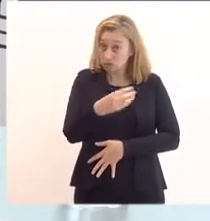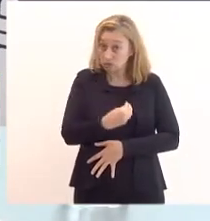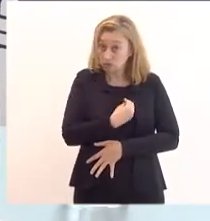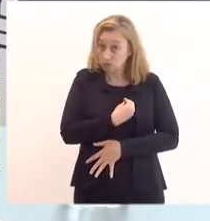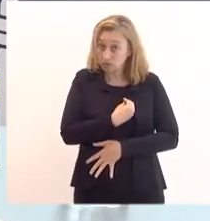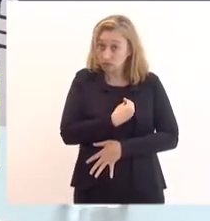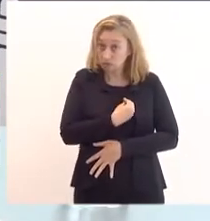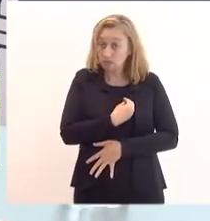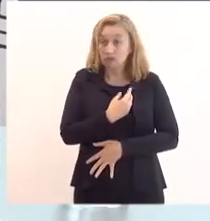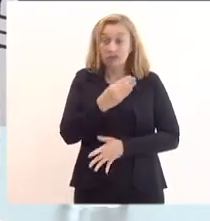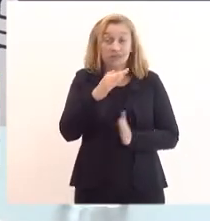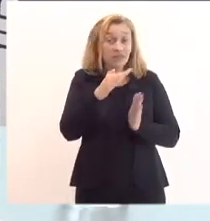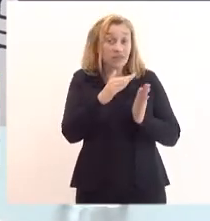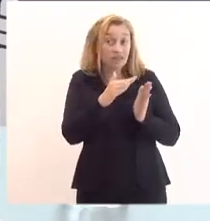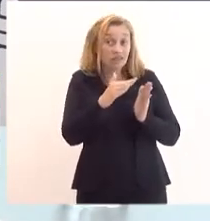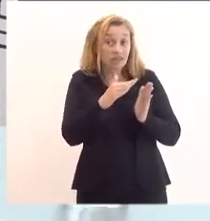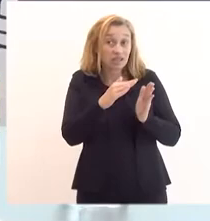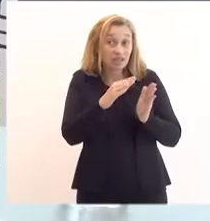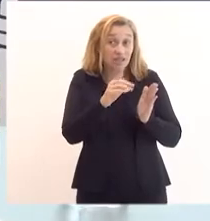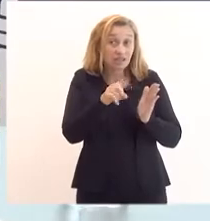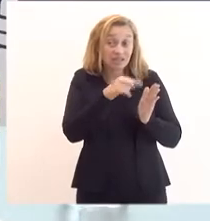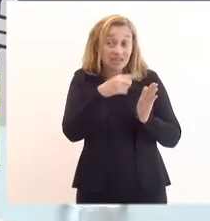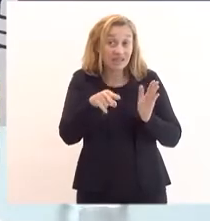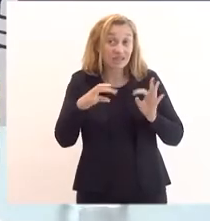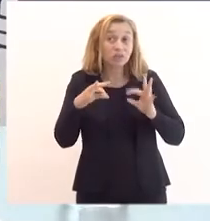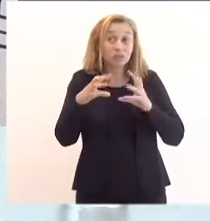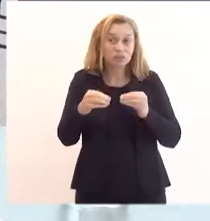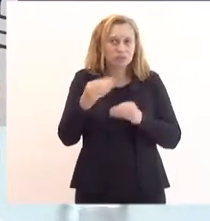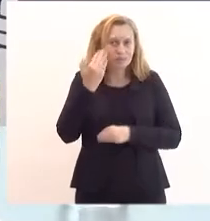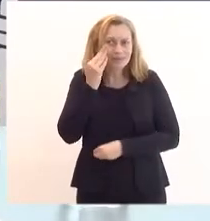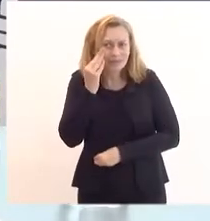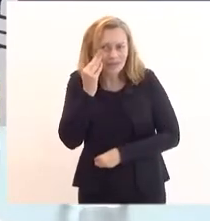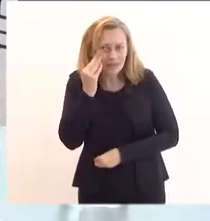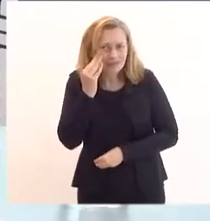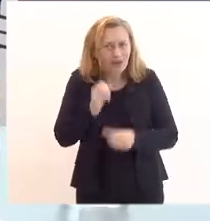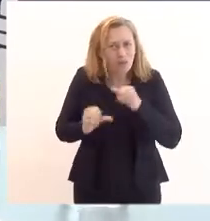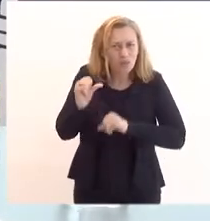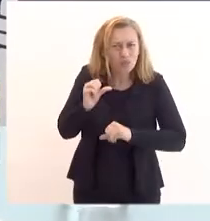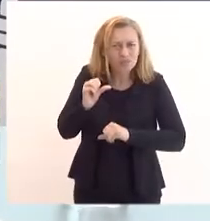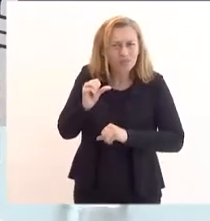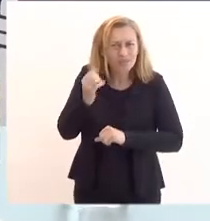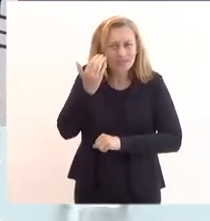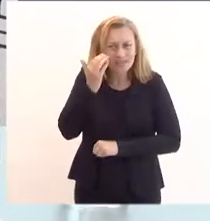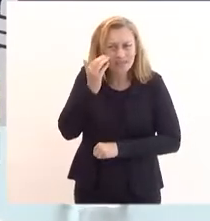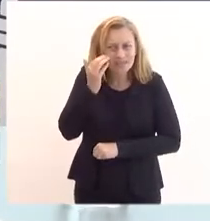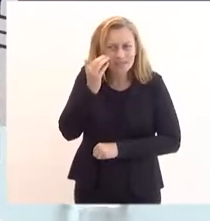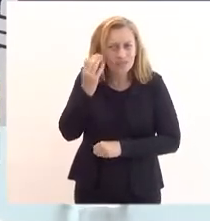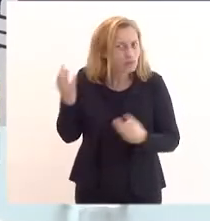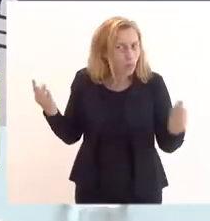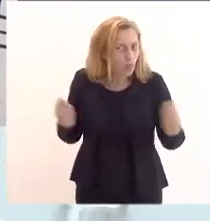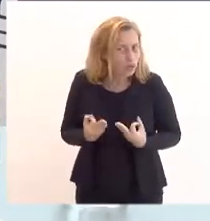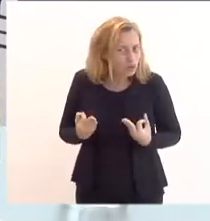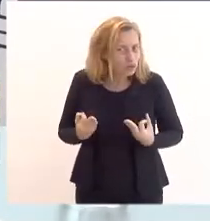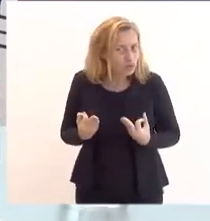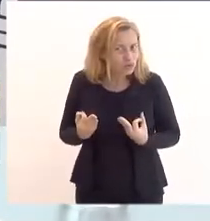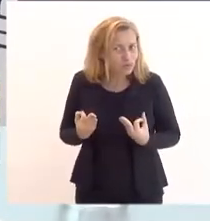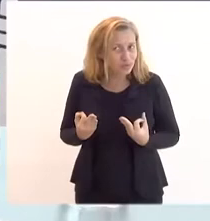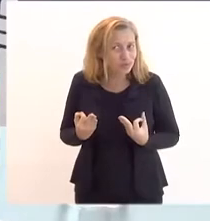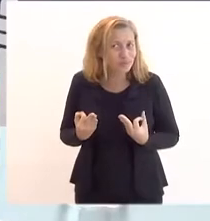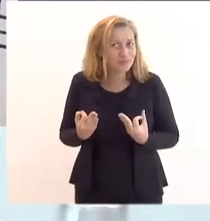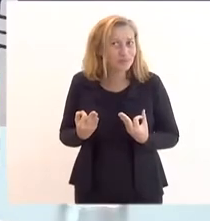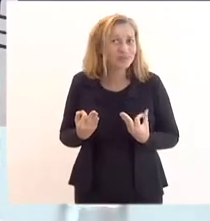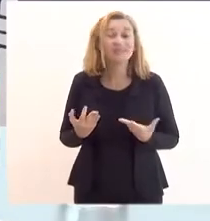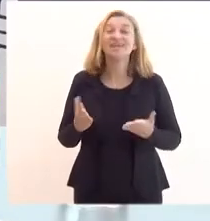está derrubando a tese da autodefesa. Você está dando. Eu estou achando uma contradição. Estou até achando ótimo. Mas me